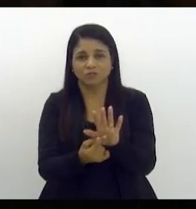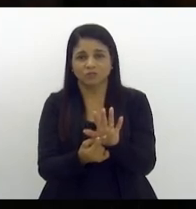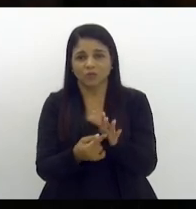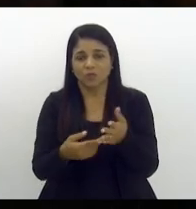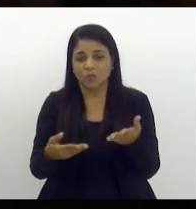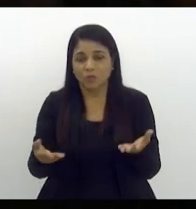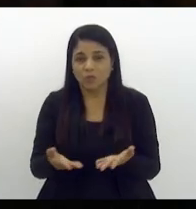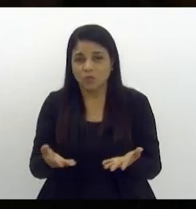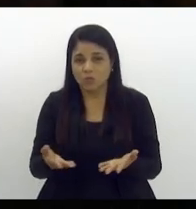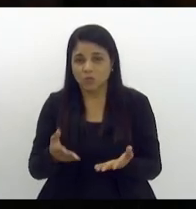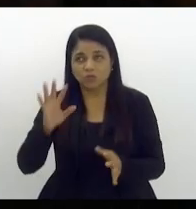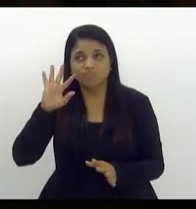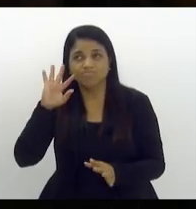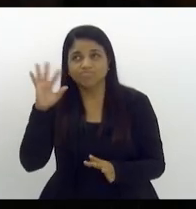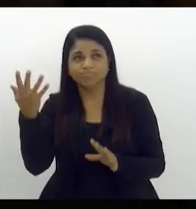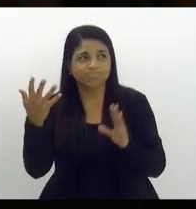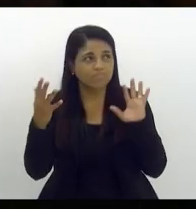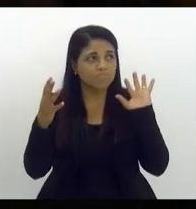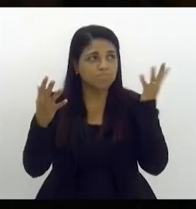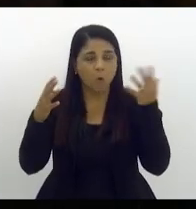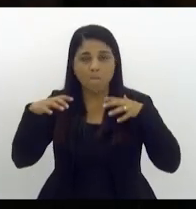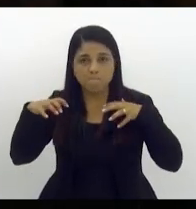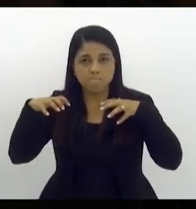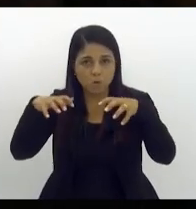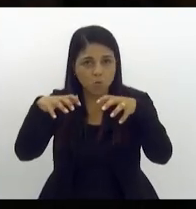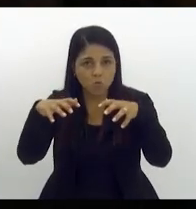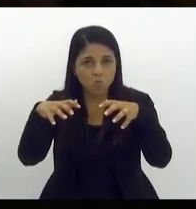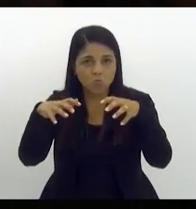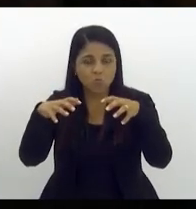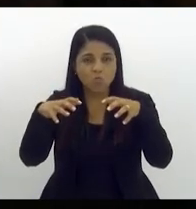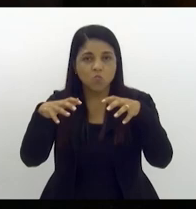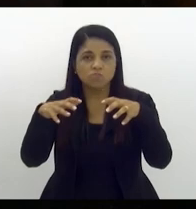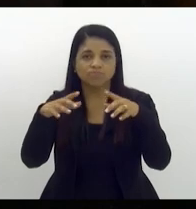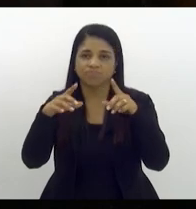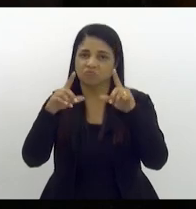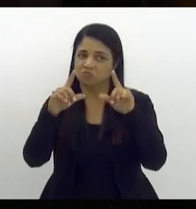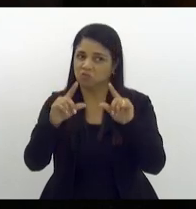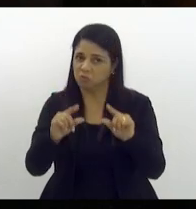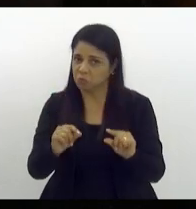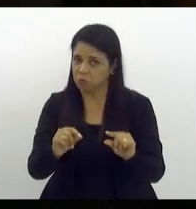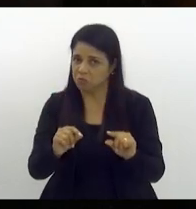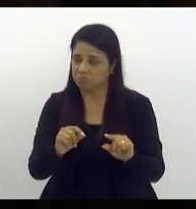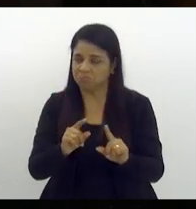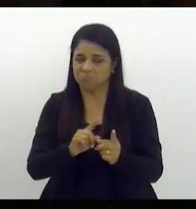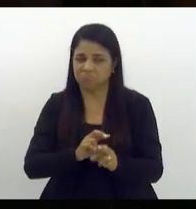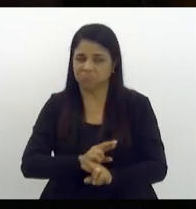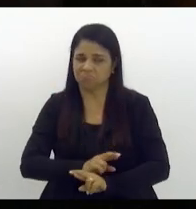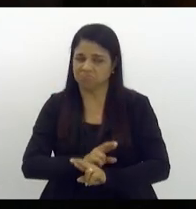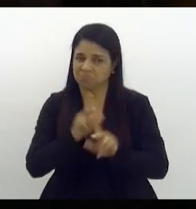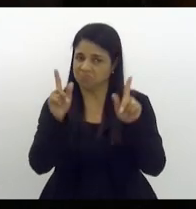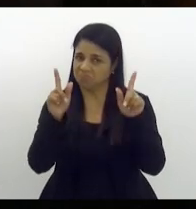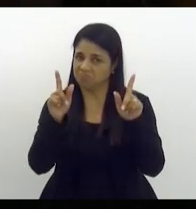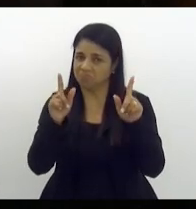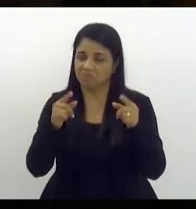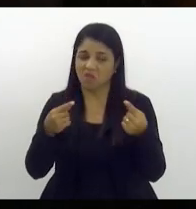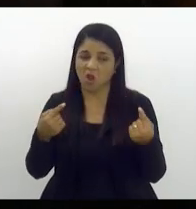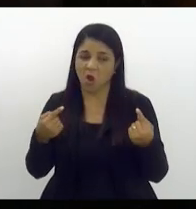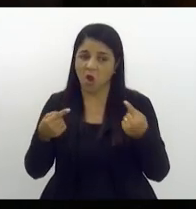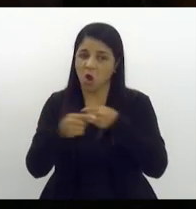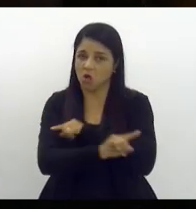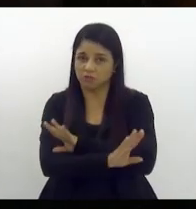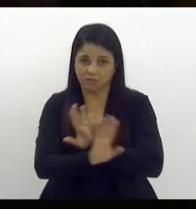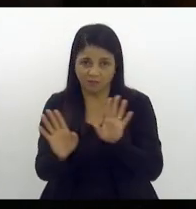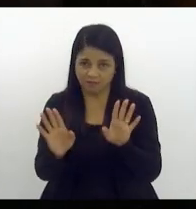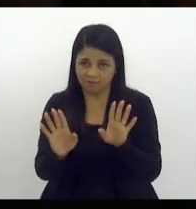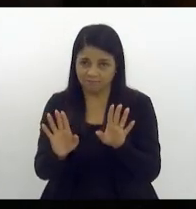esses eventos climáticos vão diminuir. Ao contrário, o que se vê